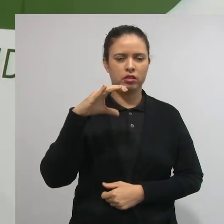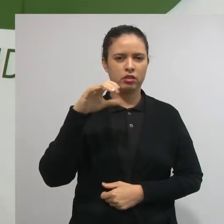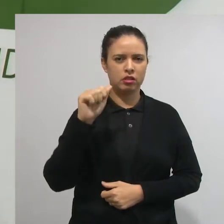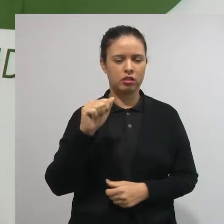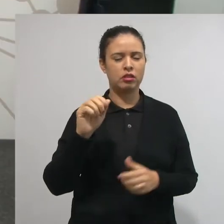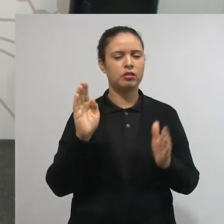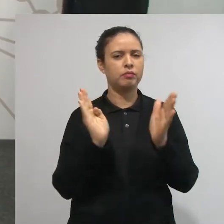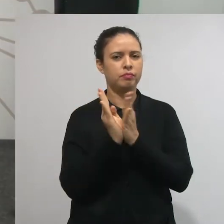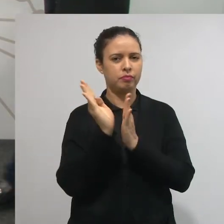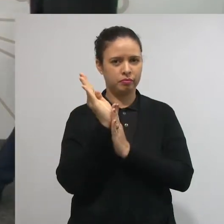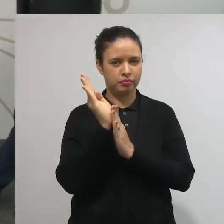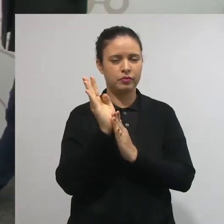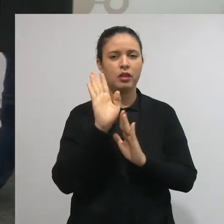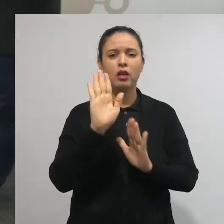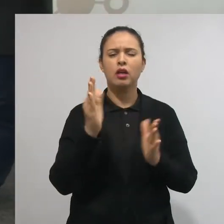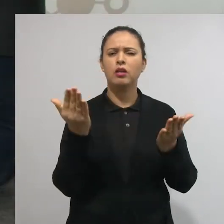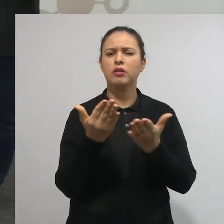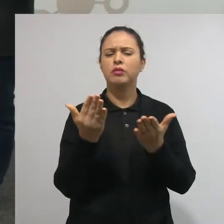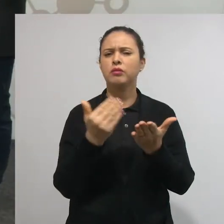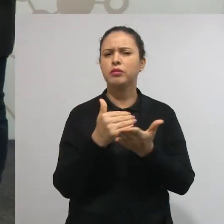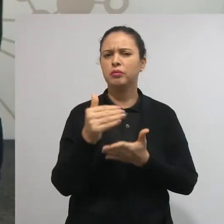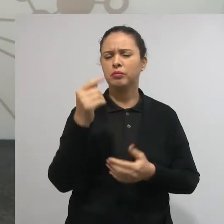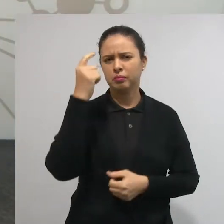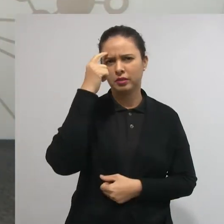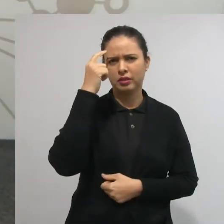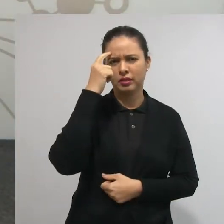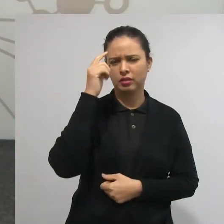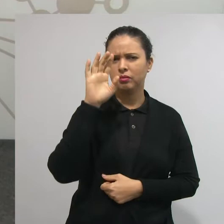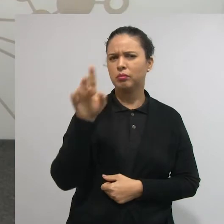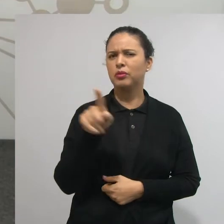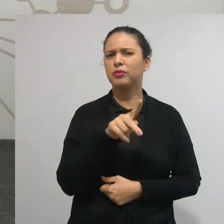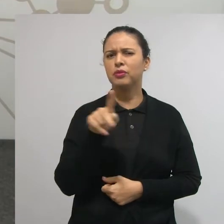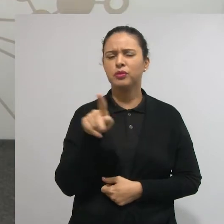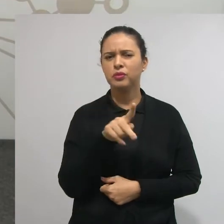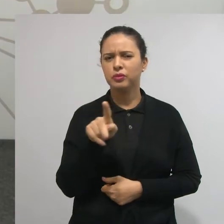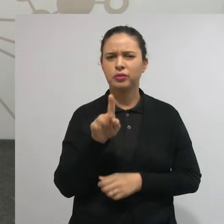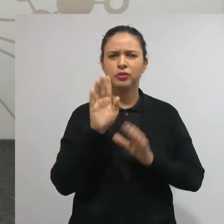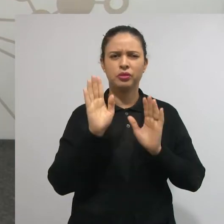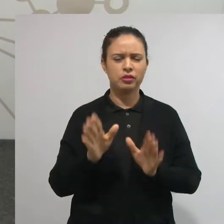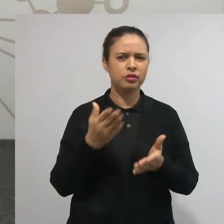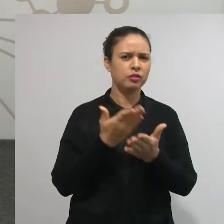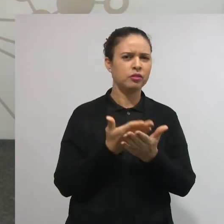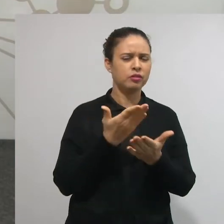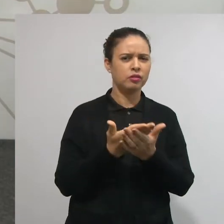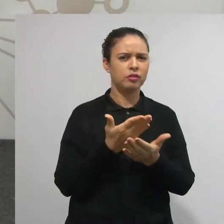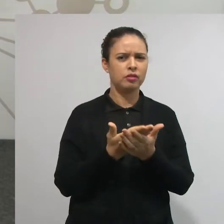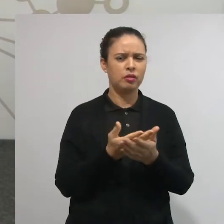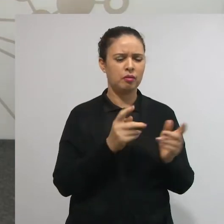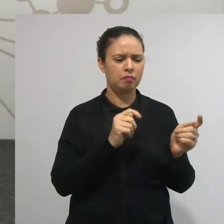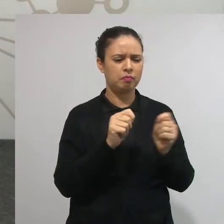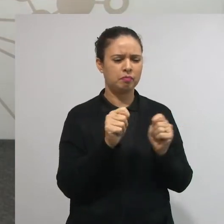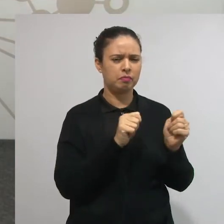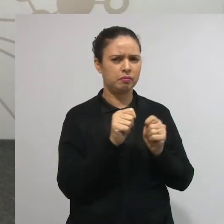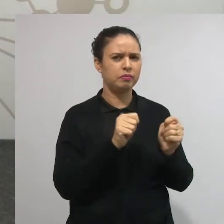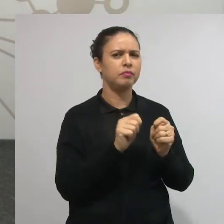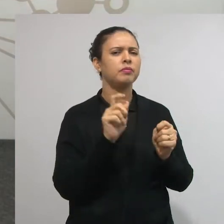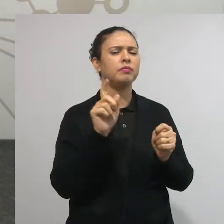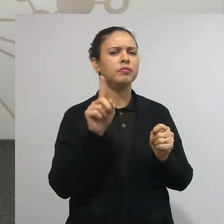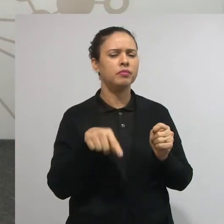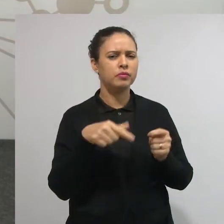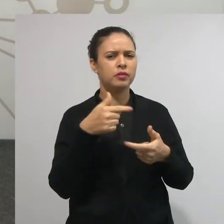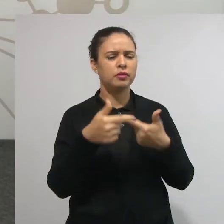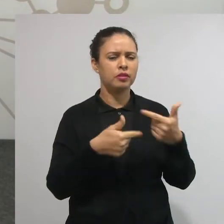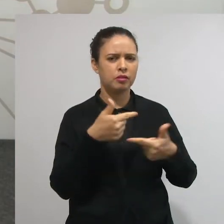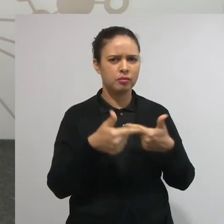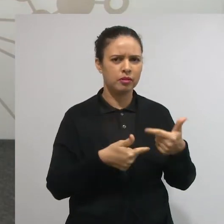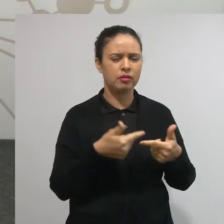da burocracia. Mas aí você começa a se perguntar o seguinte, professor, peraí, lá a gente começou a trabalhar a racionalização do trabalho,